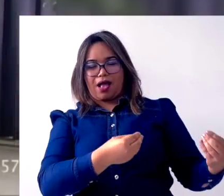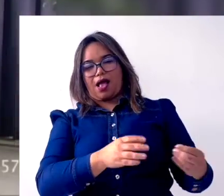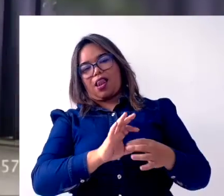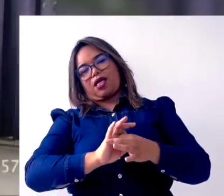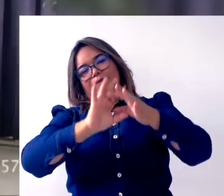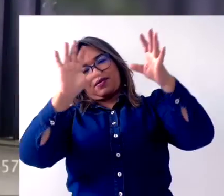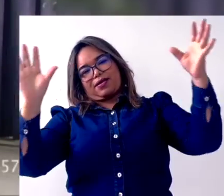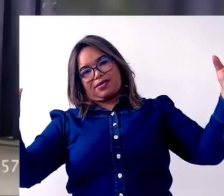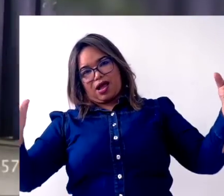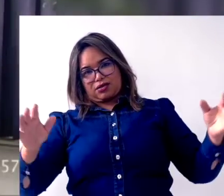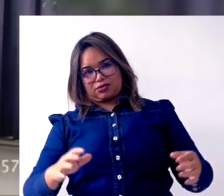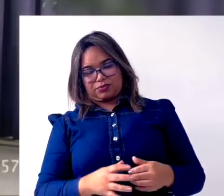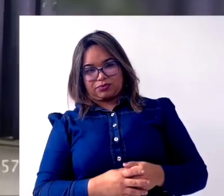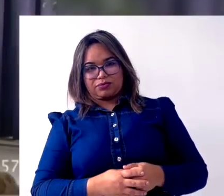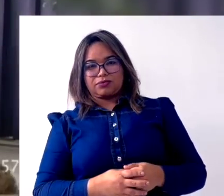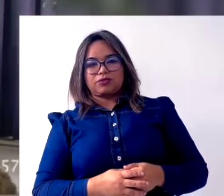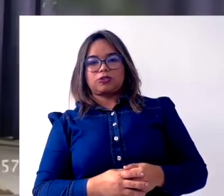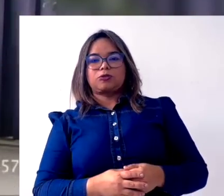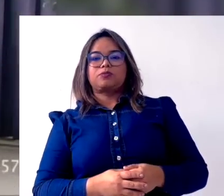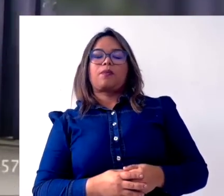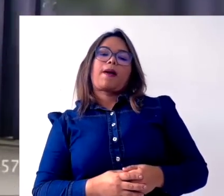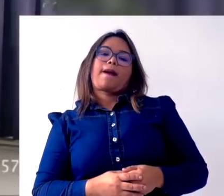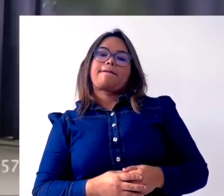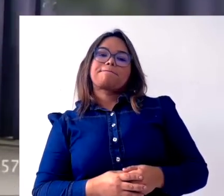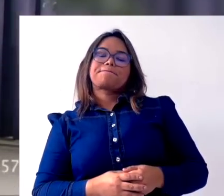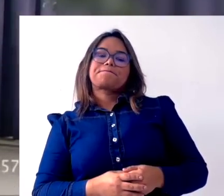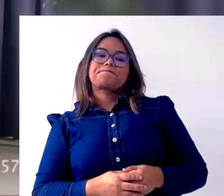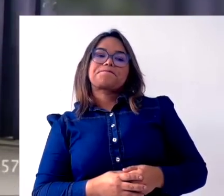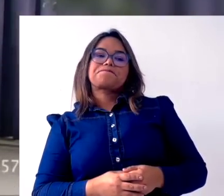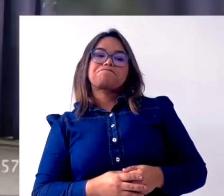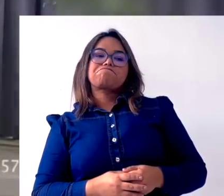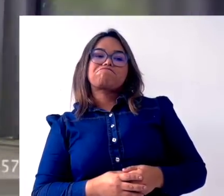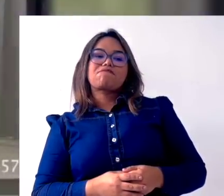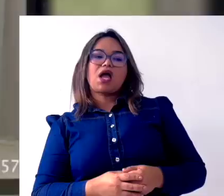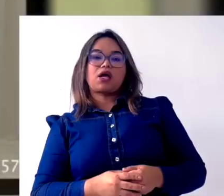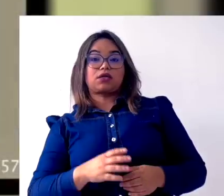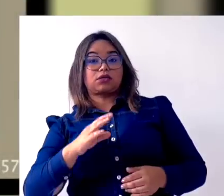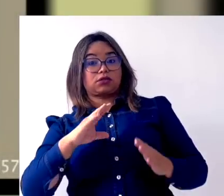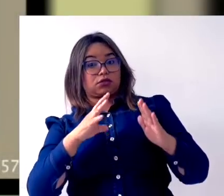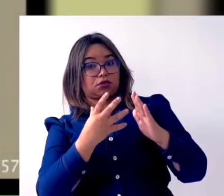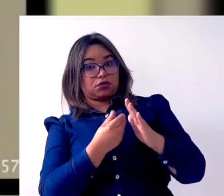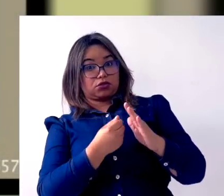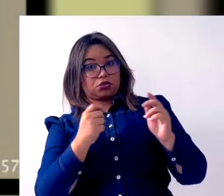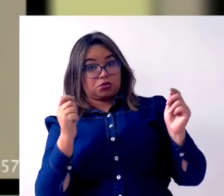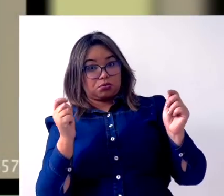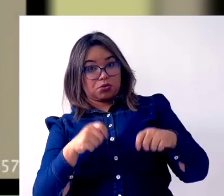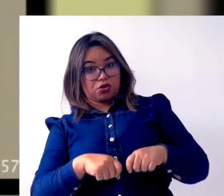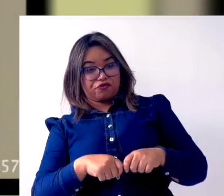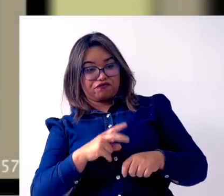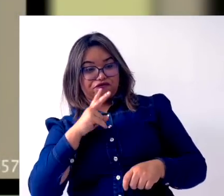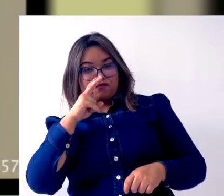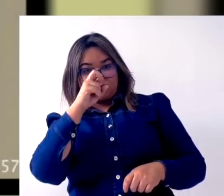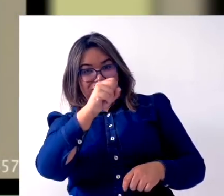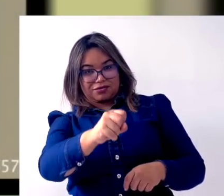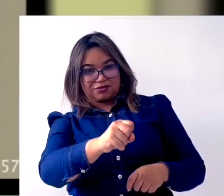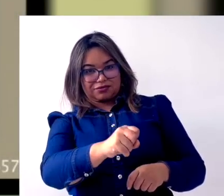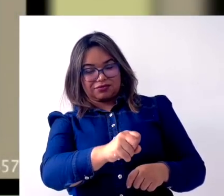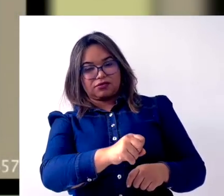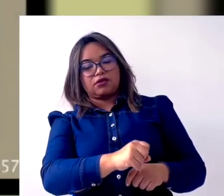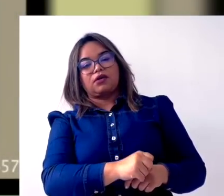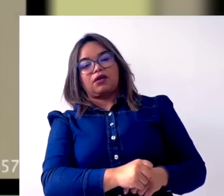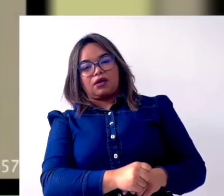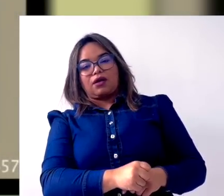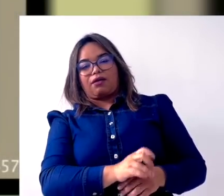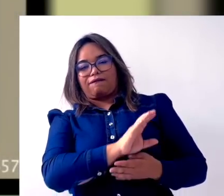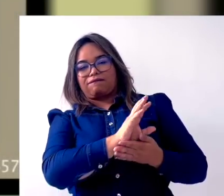e aqueles que afirmam que a igreja não possa utilizar da força. Essa é a linguagem do dragão. A Igreja Católica